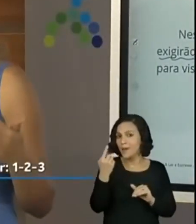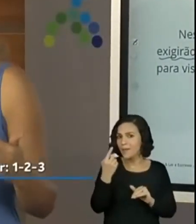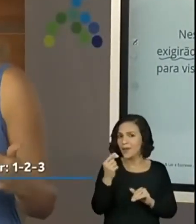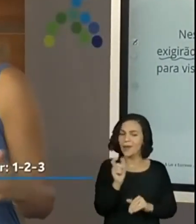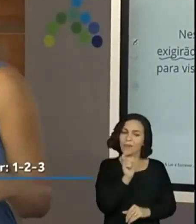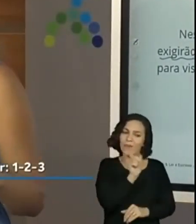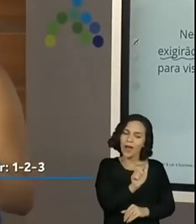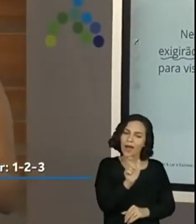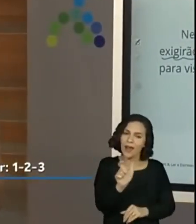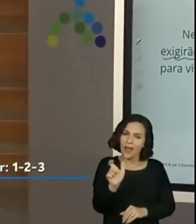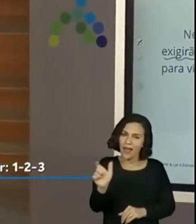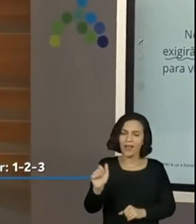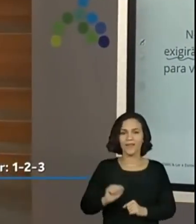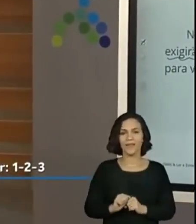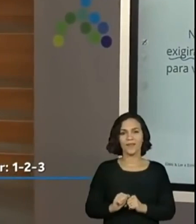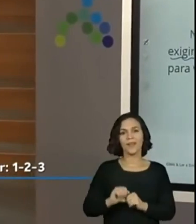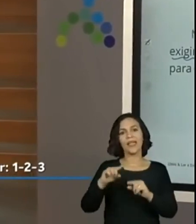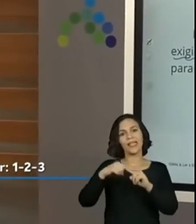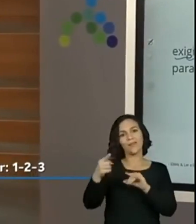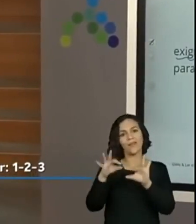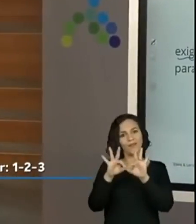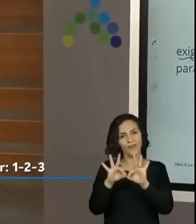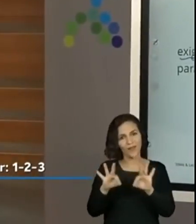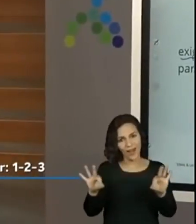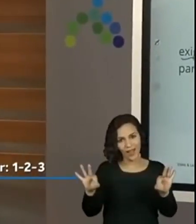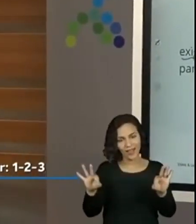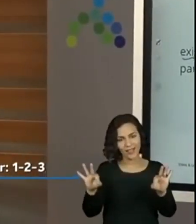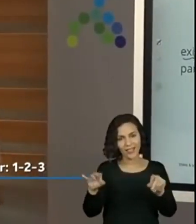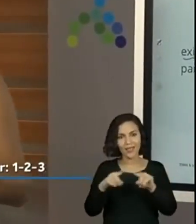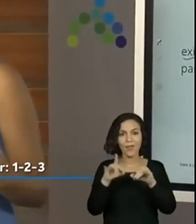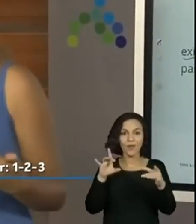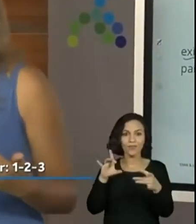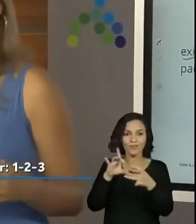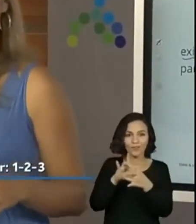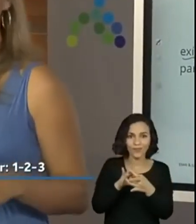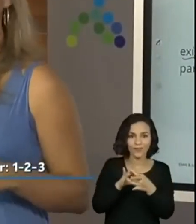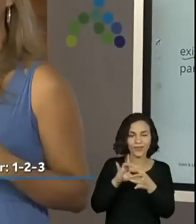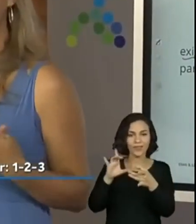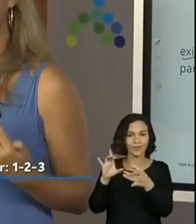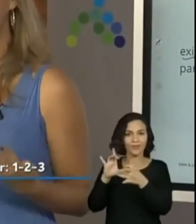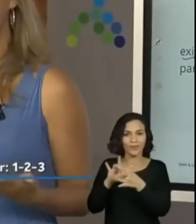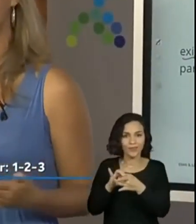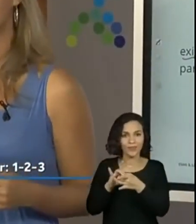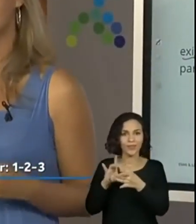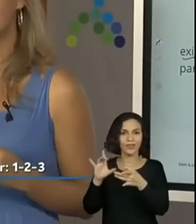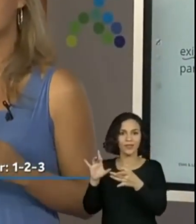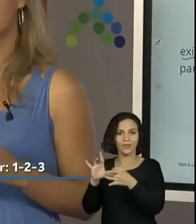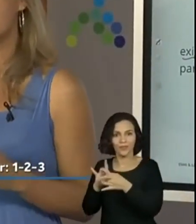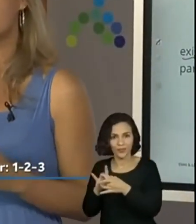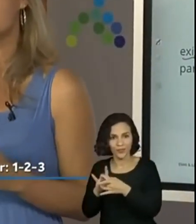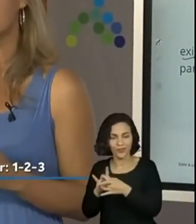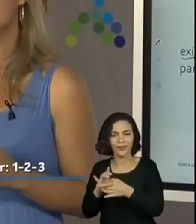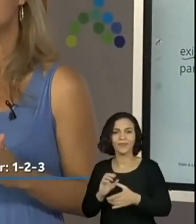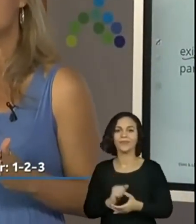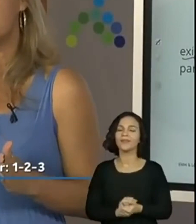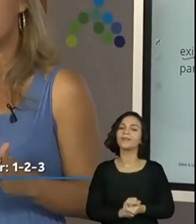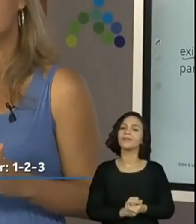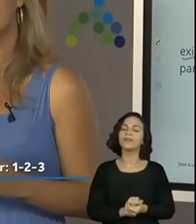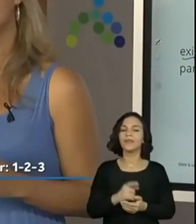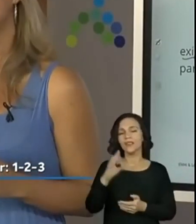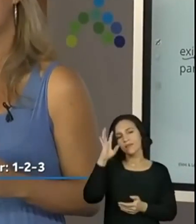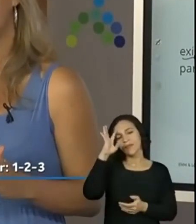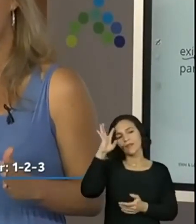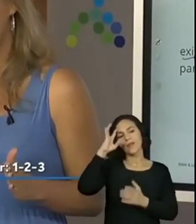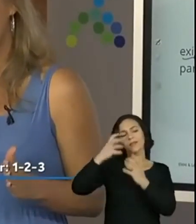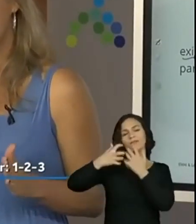usou algumas palavras, depois a gente usou frase, e aí a gente foi encaixando tudo aquilo. porque na verdade a gente queria que vocês fossem pensando